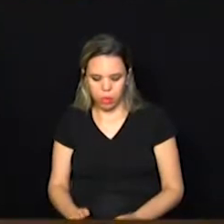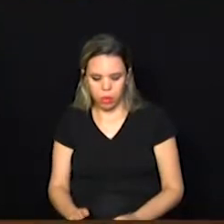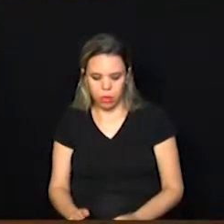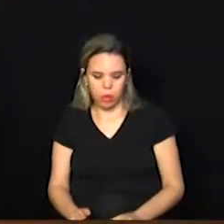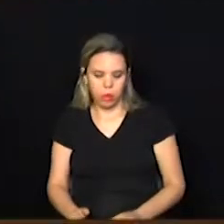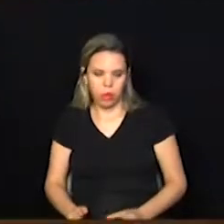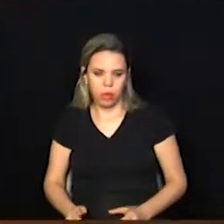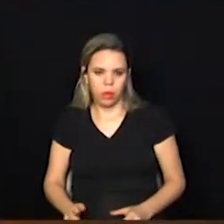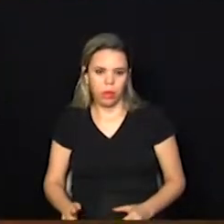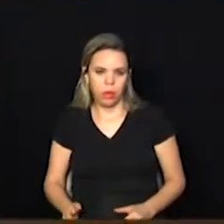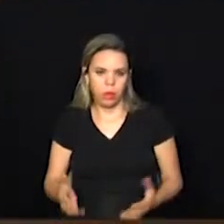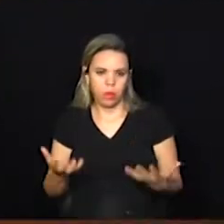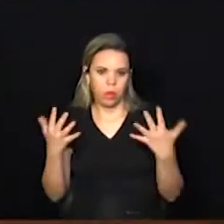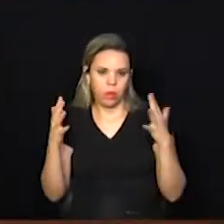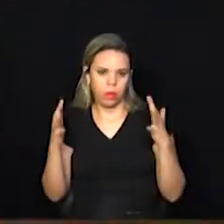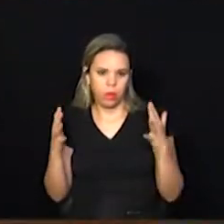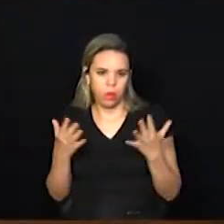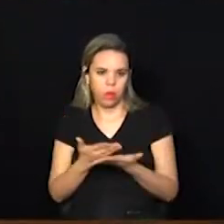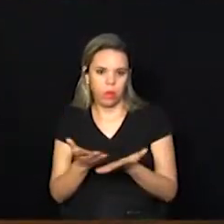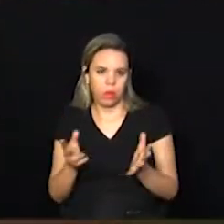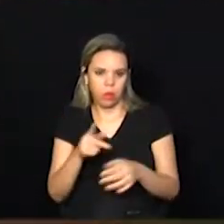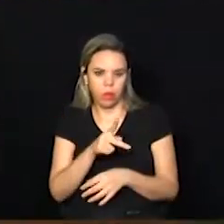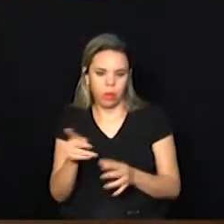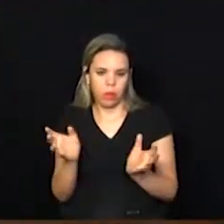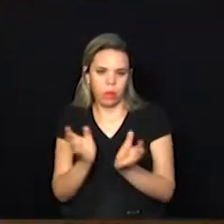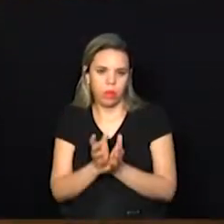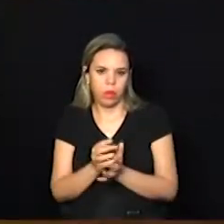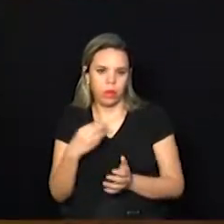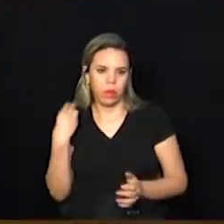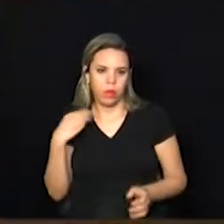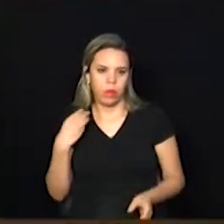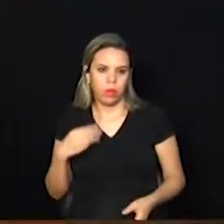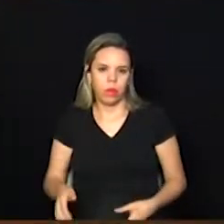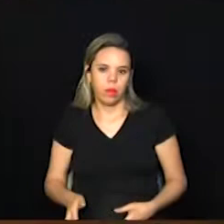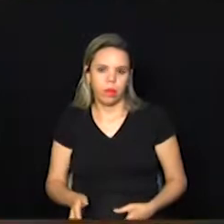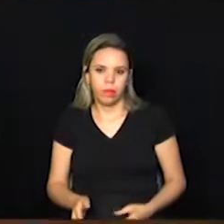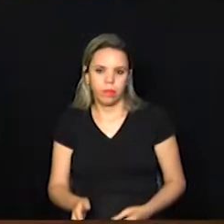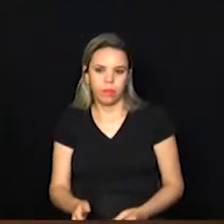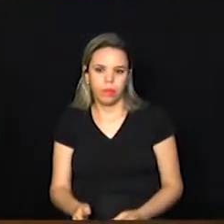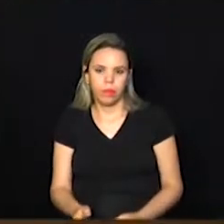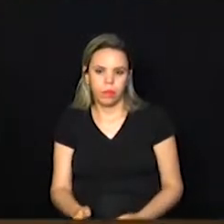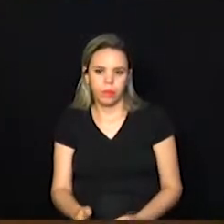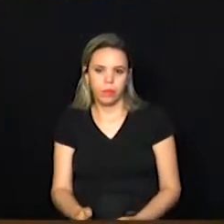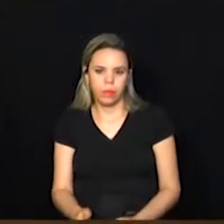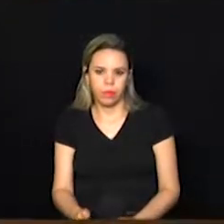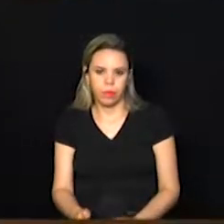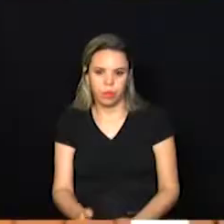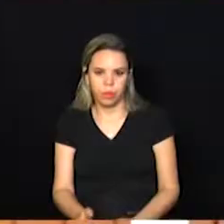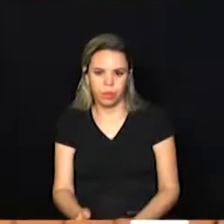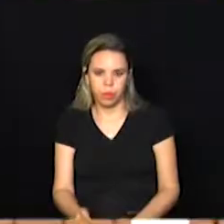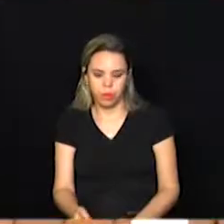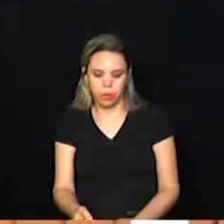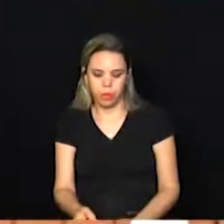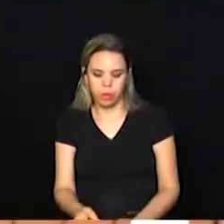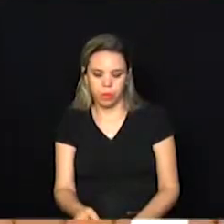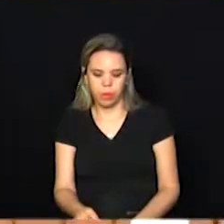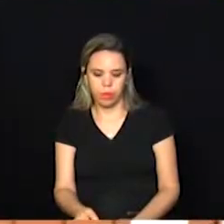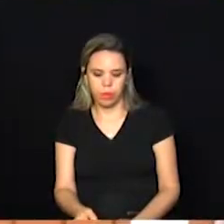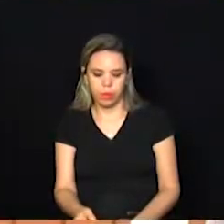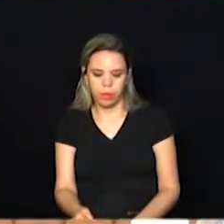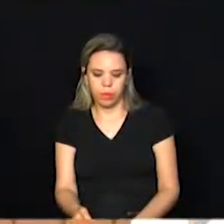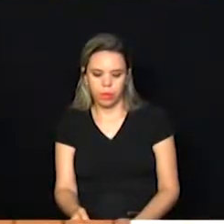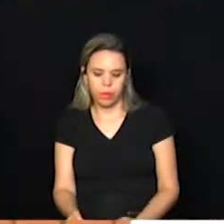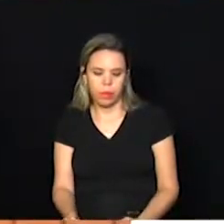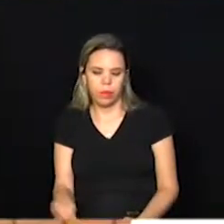imediato parabenizar a presidenta dessa comissão, vereadora Mariana Conte, pela realização dessa reunião